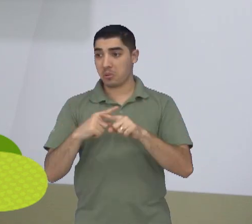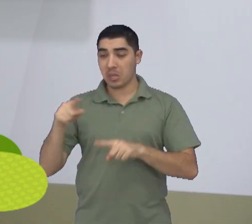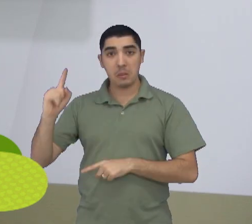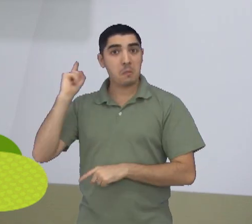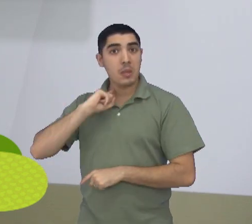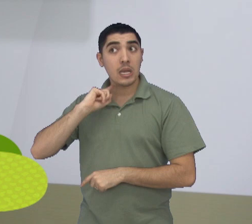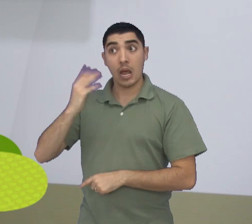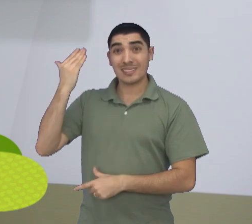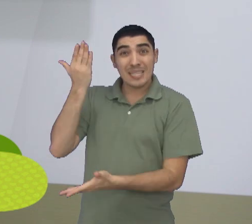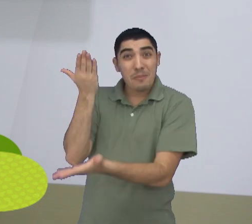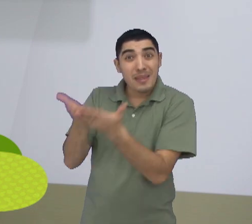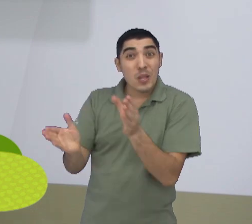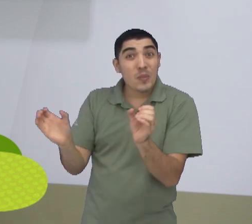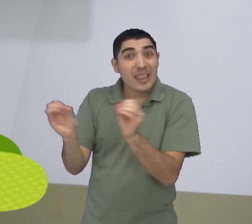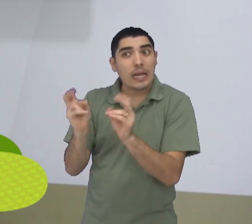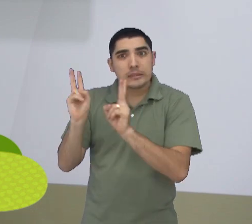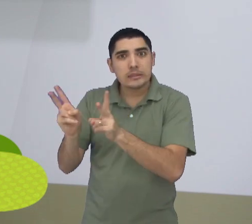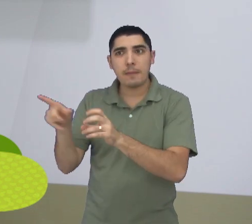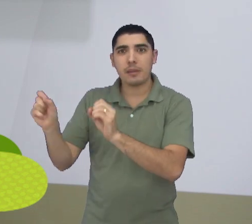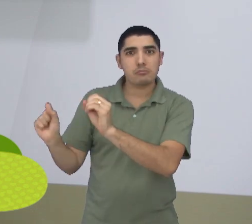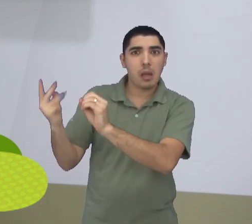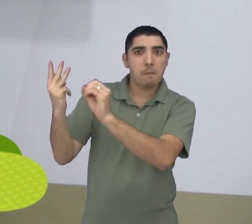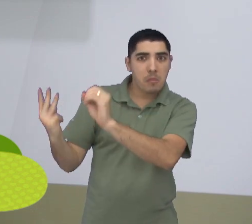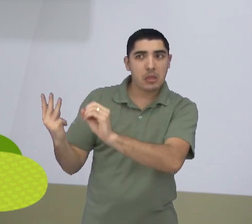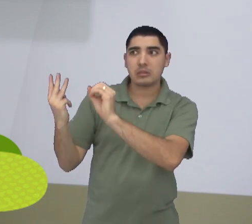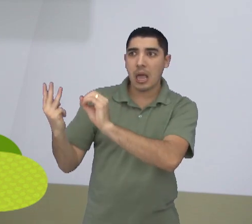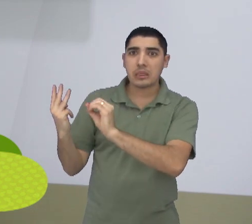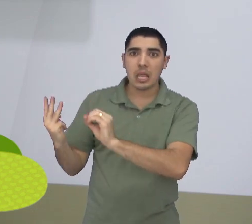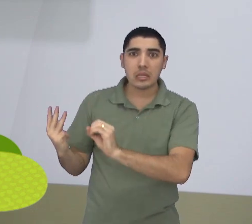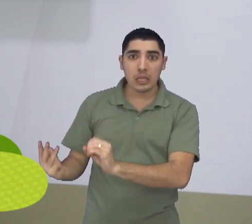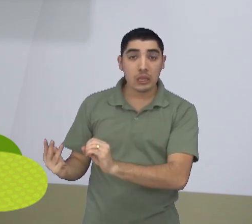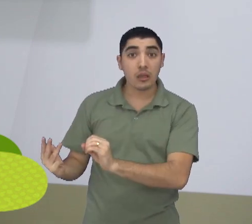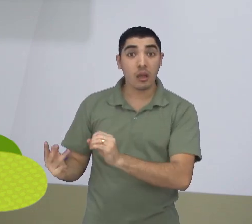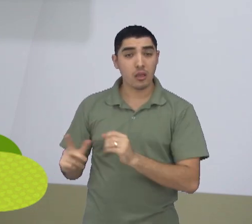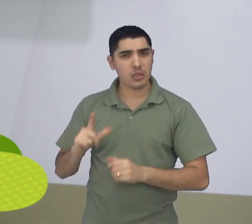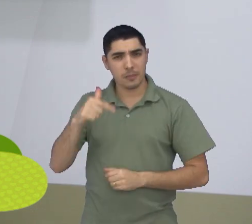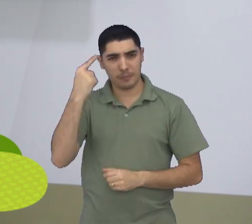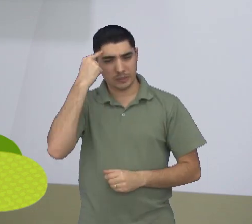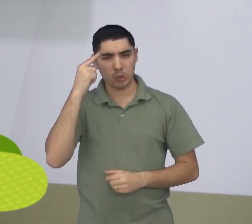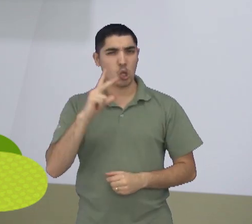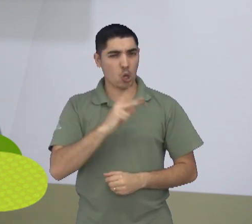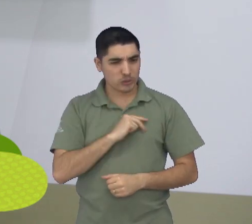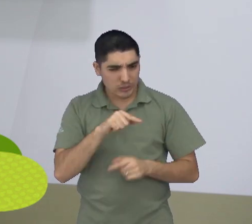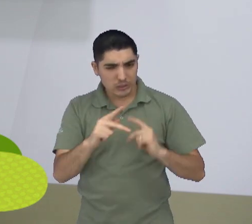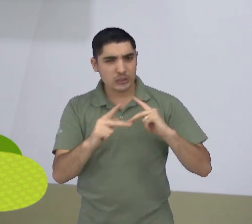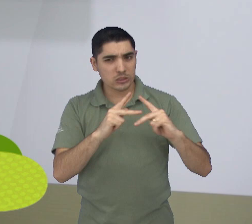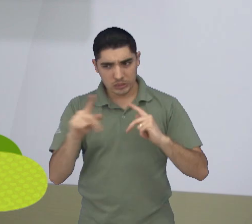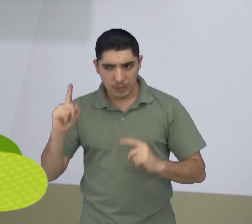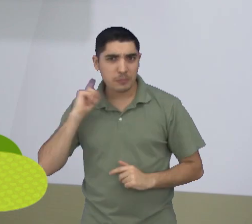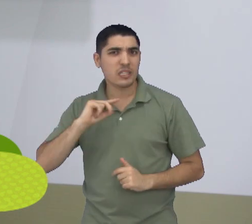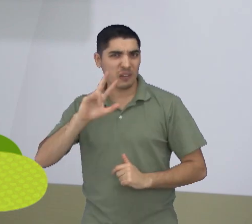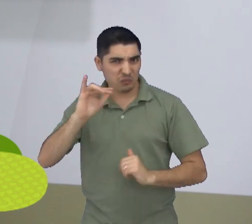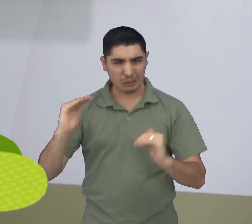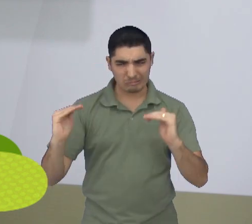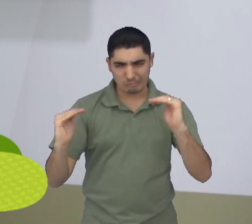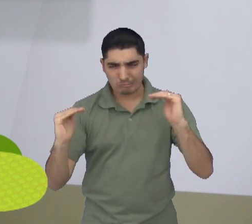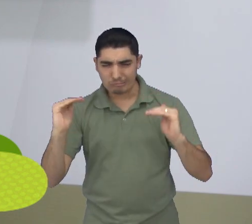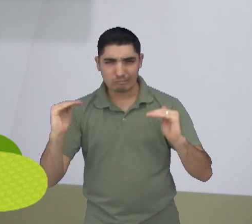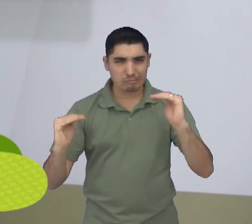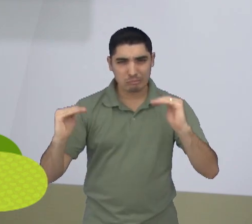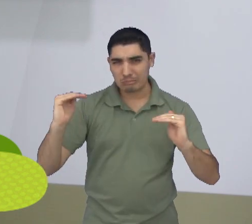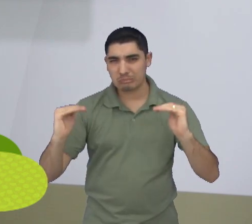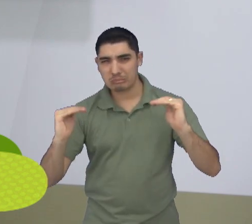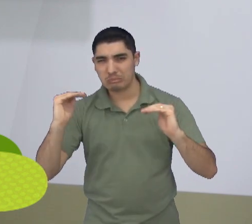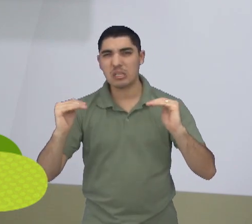foram publicadas, todo mundo achou que o jogo seria muito mais pegado, disputado, que teria até mesmo 5 sets,